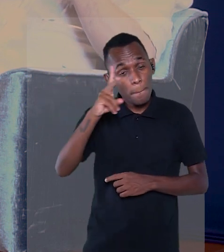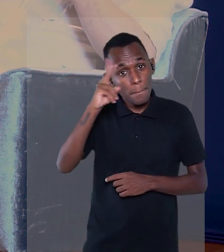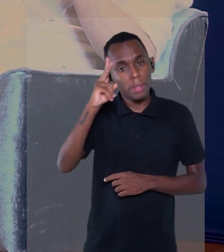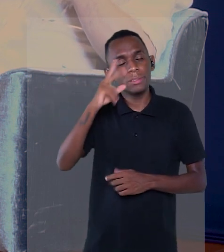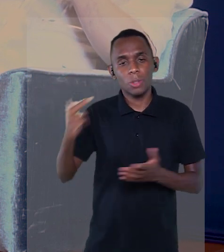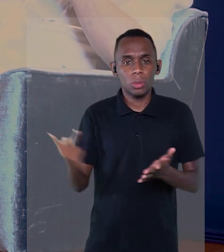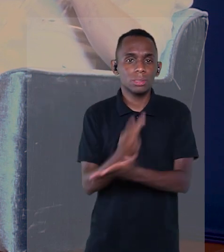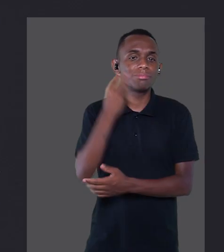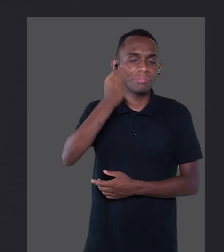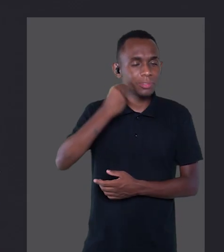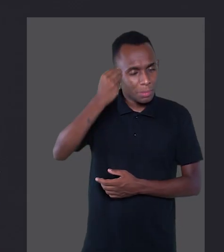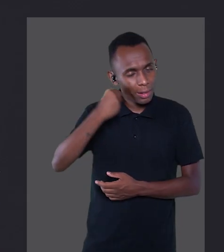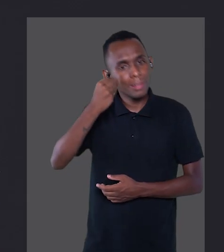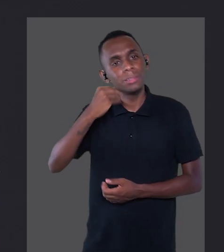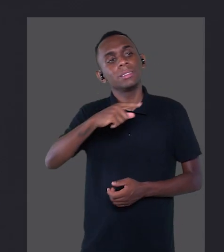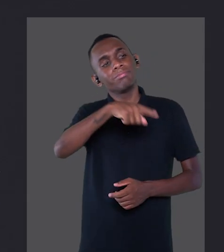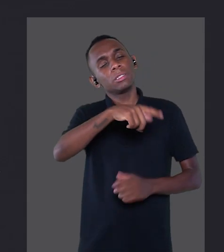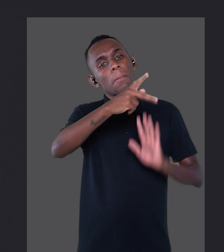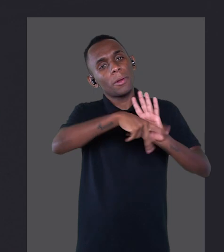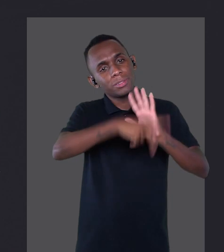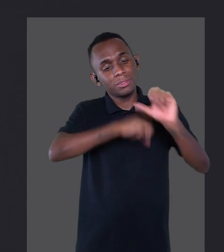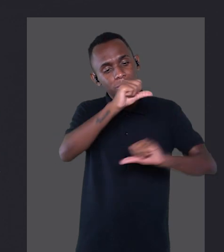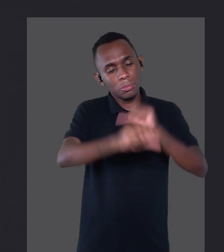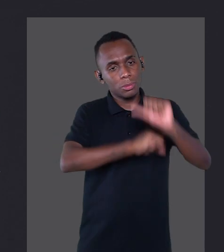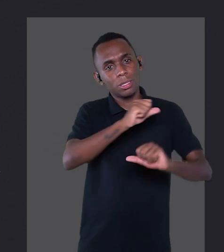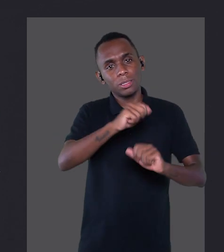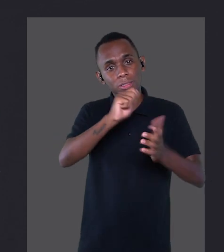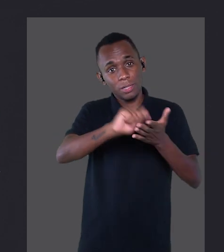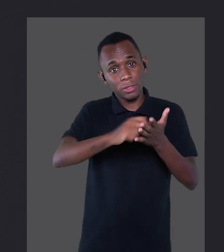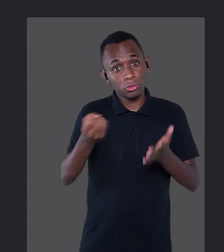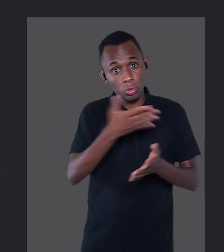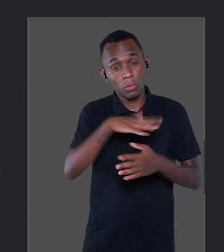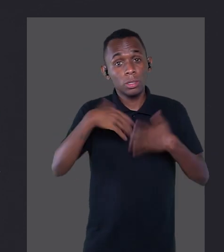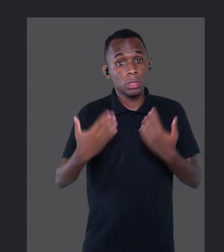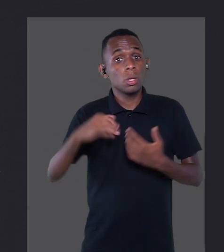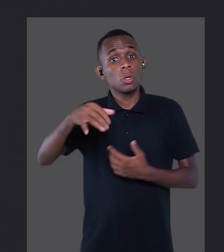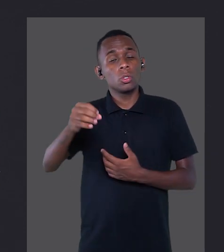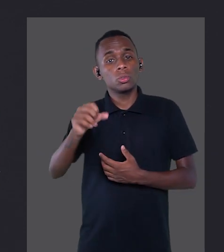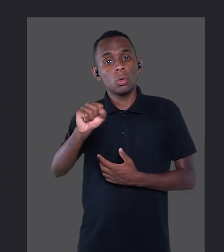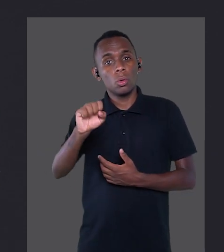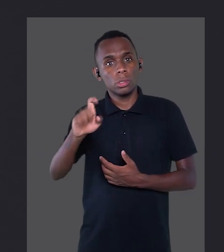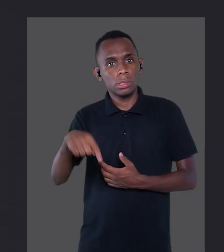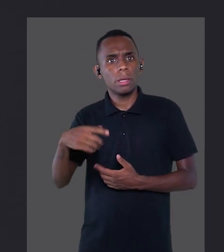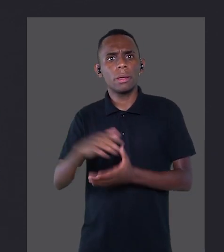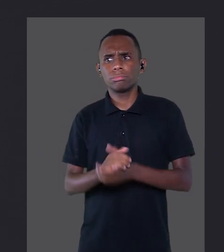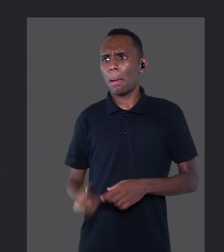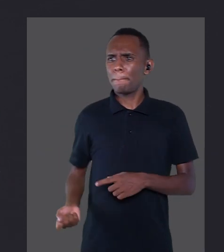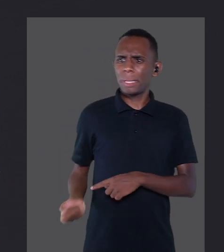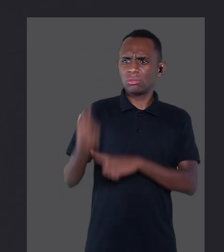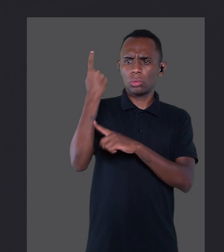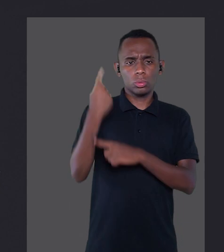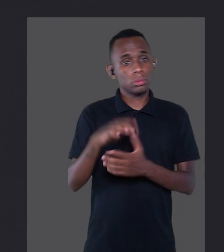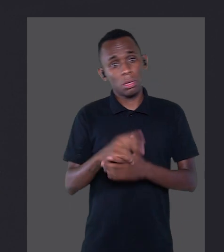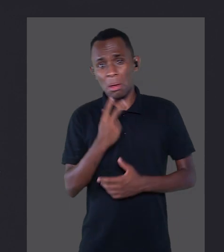desse episódio da reescritura. E aí o Zé de Alencar fica muito revoltado, porque ele acha um absurdo. O Machado